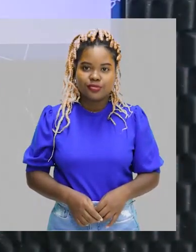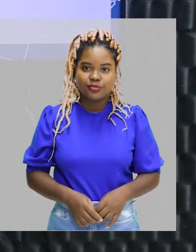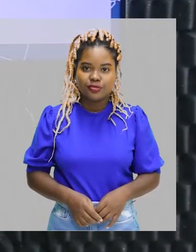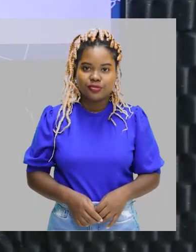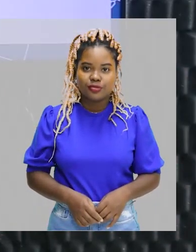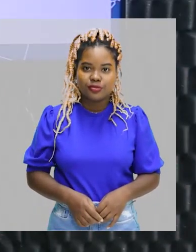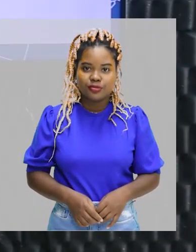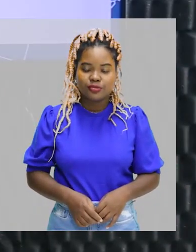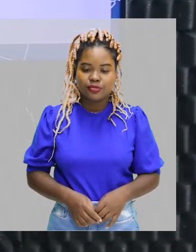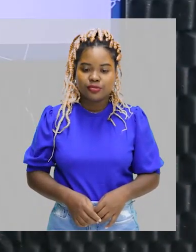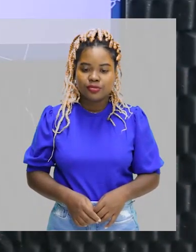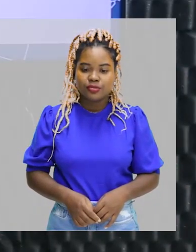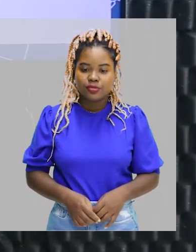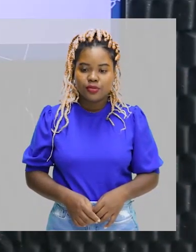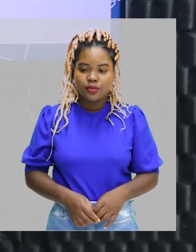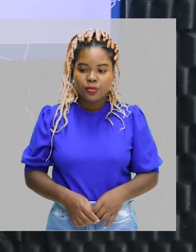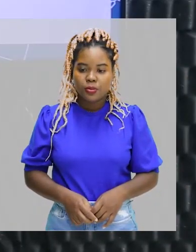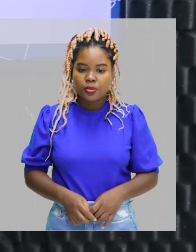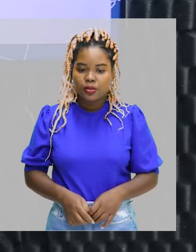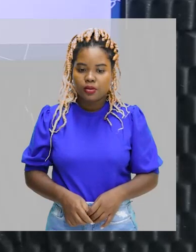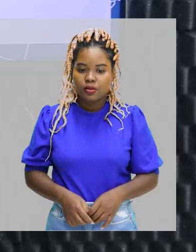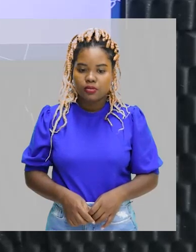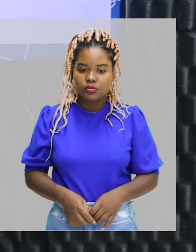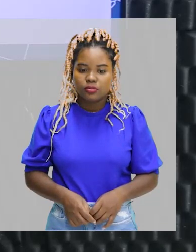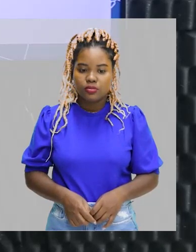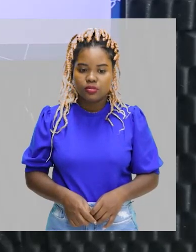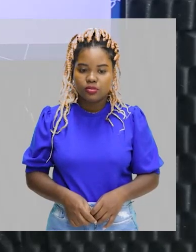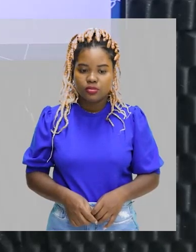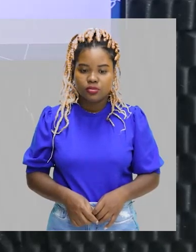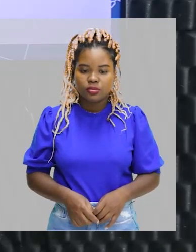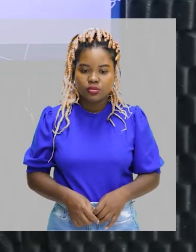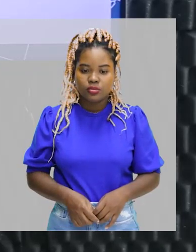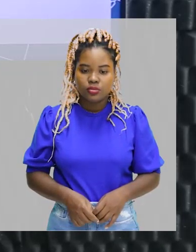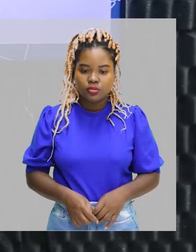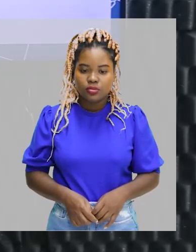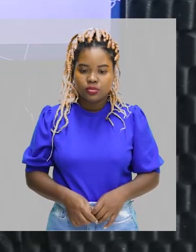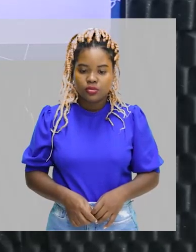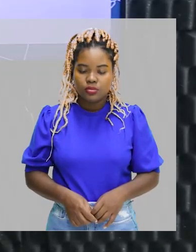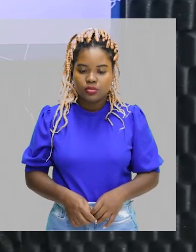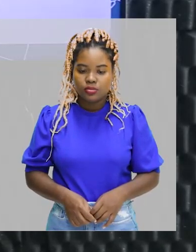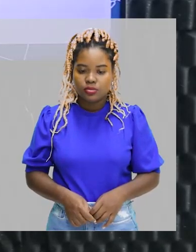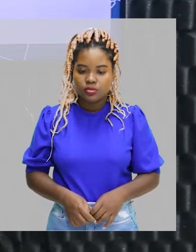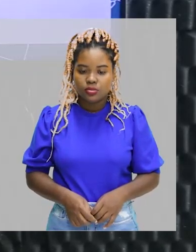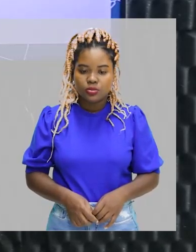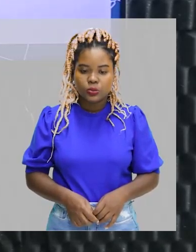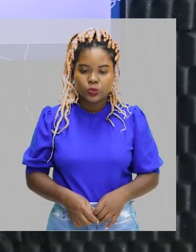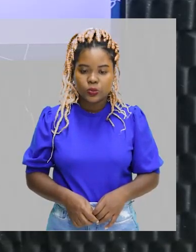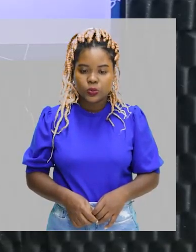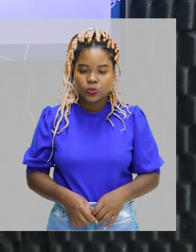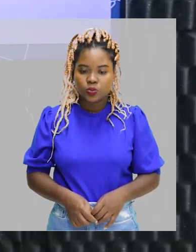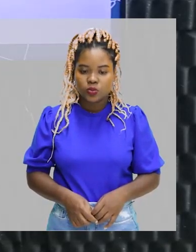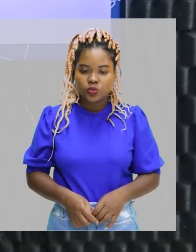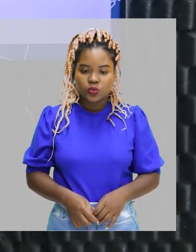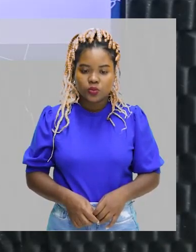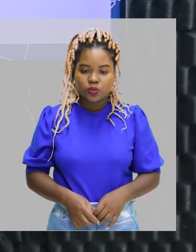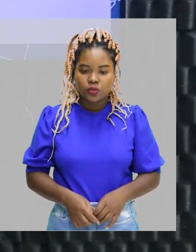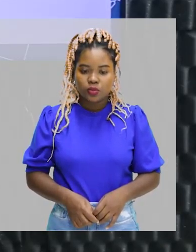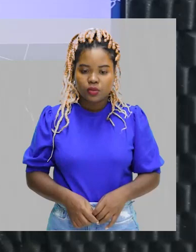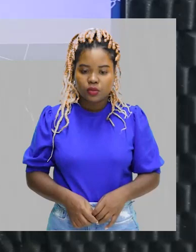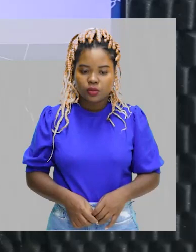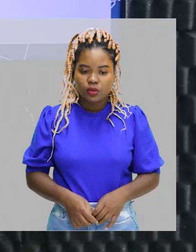molar de ácido sulfúrico a 250 ml, qual será a